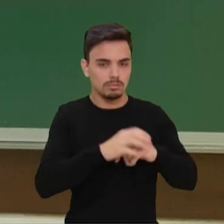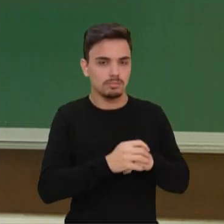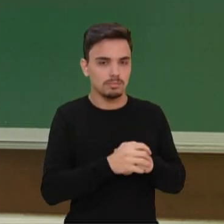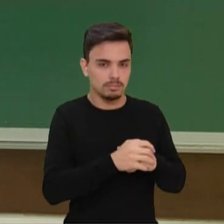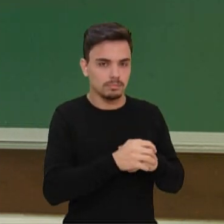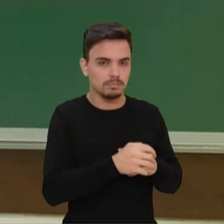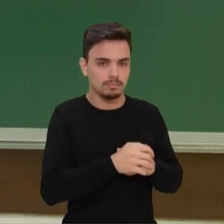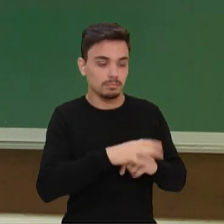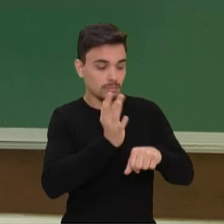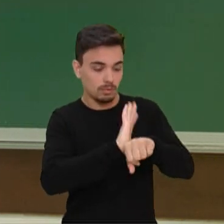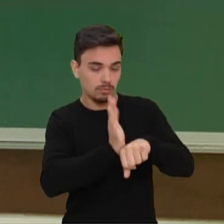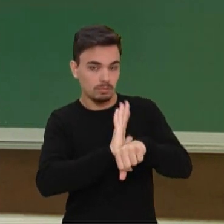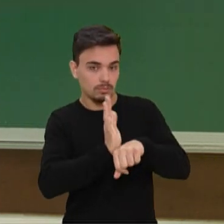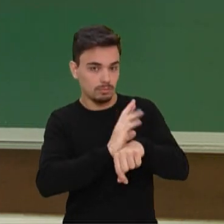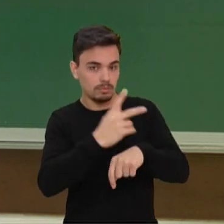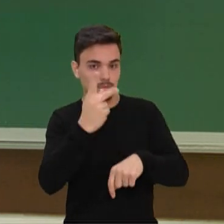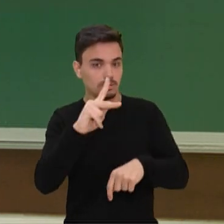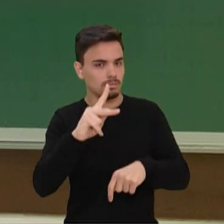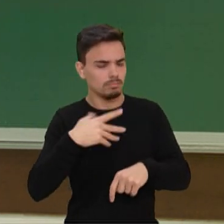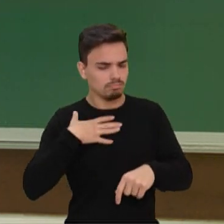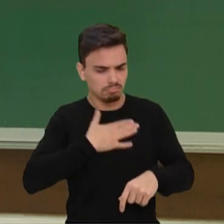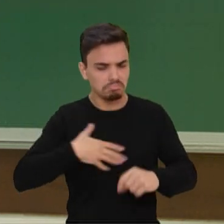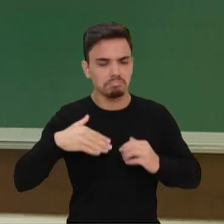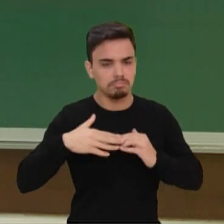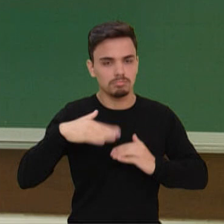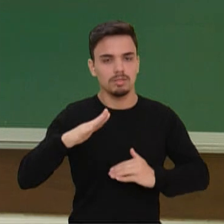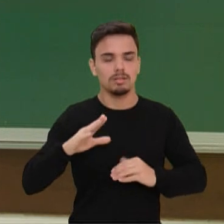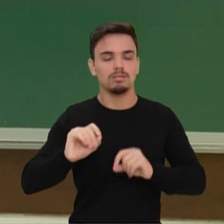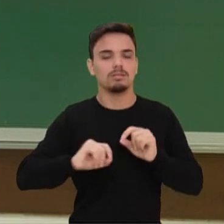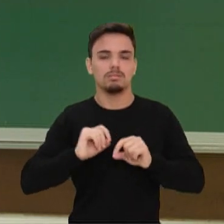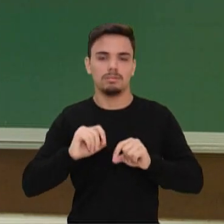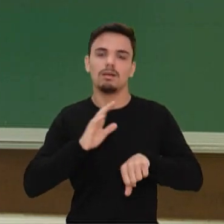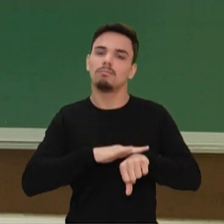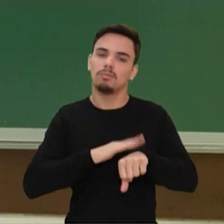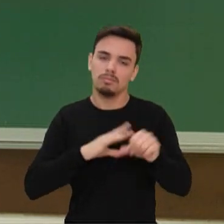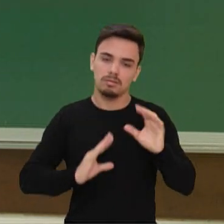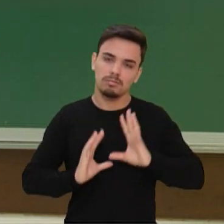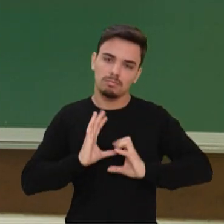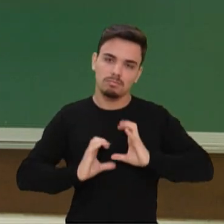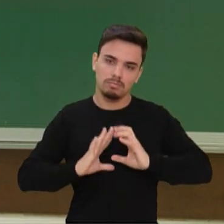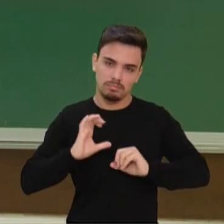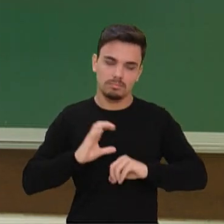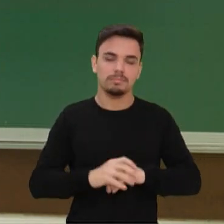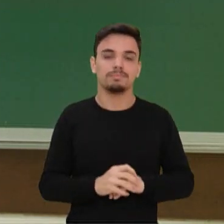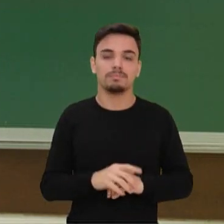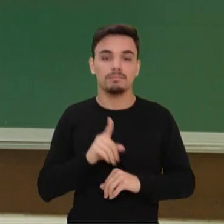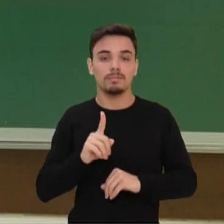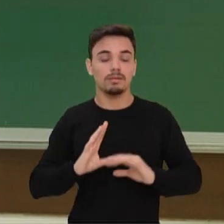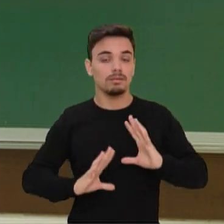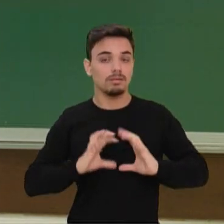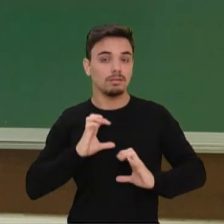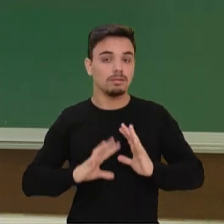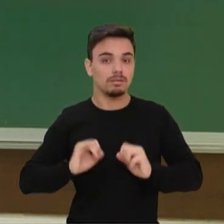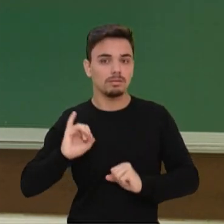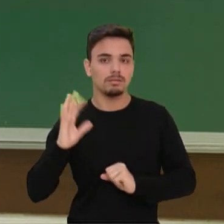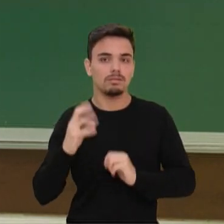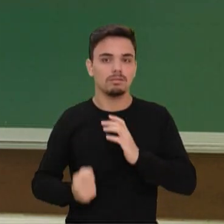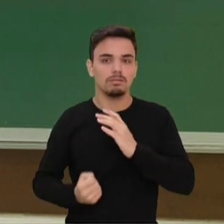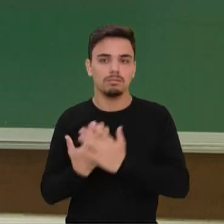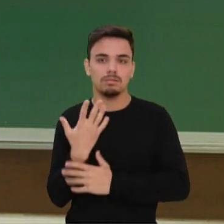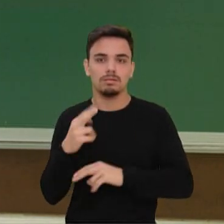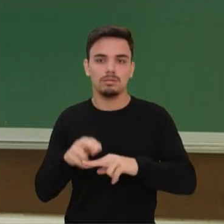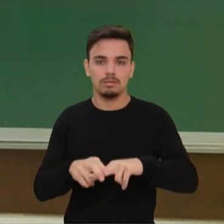canal está passando um filme, o teu filme predileto. Daí é um momento de conflito também. E esse conflito, ele surge